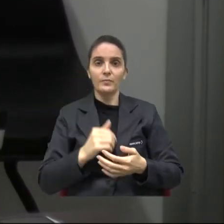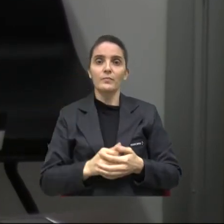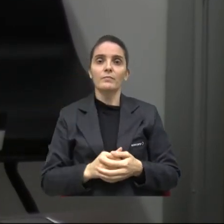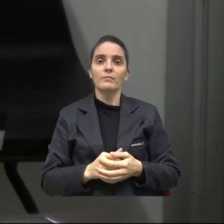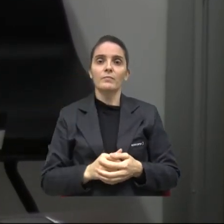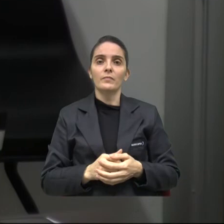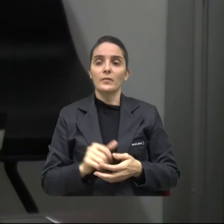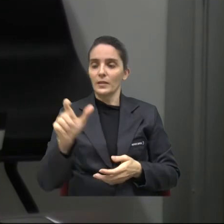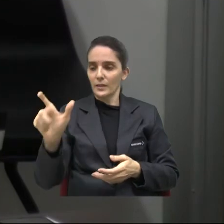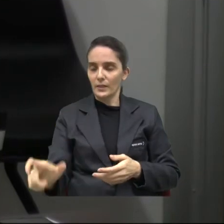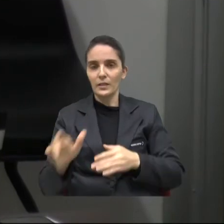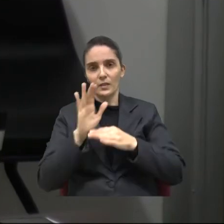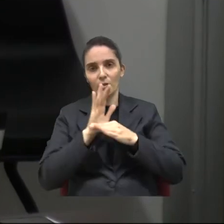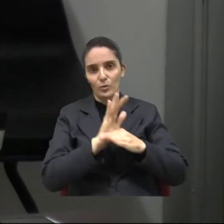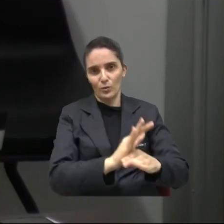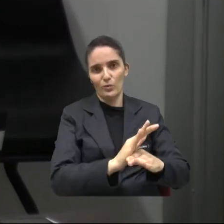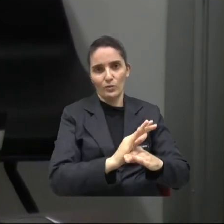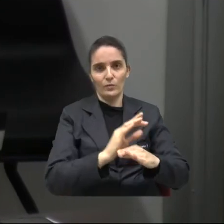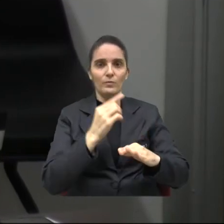Márcio nisso.